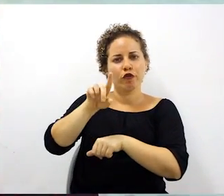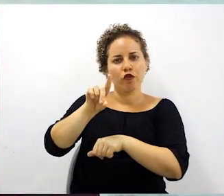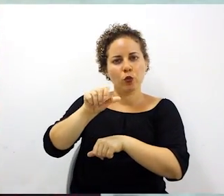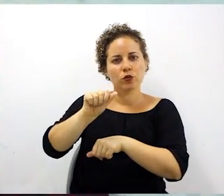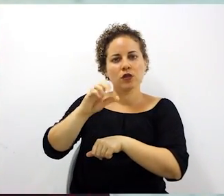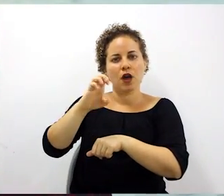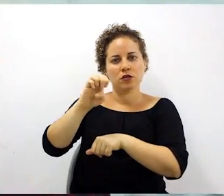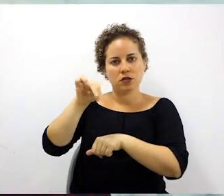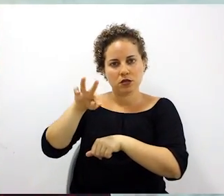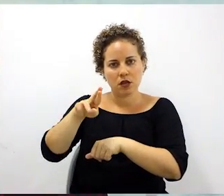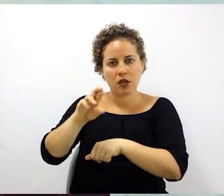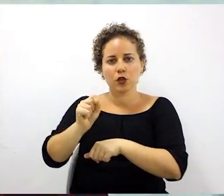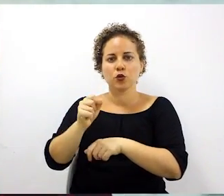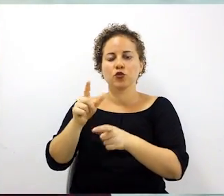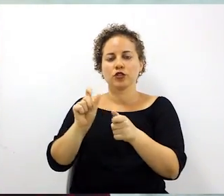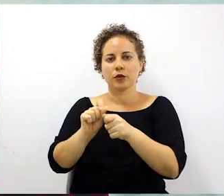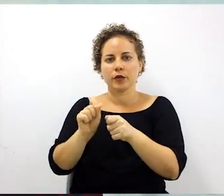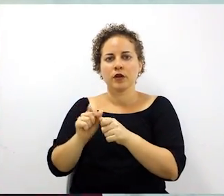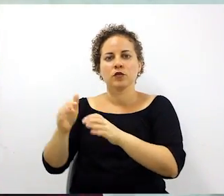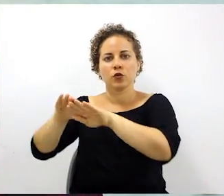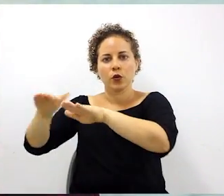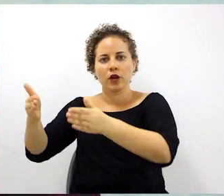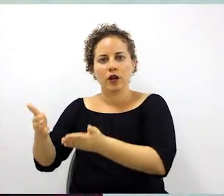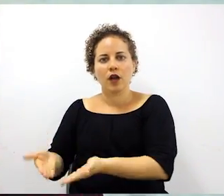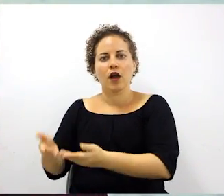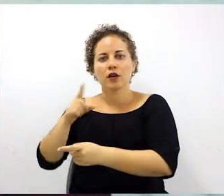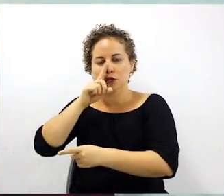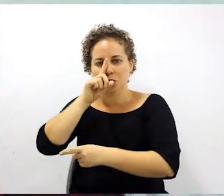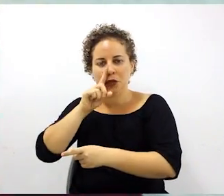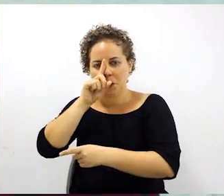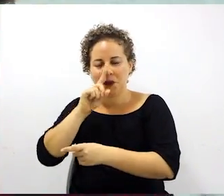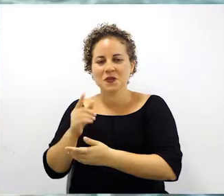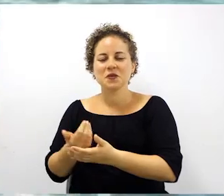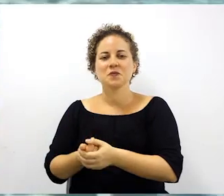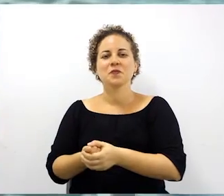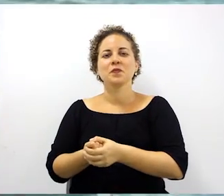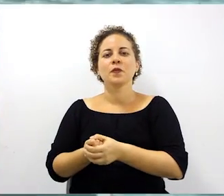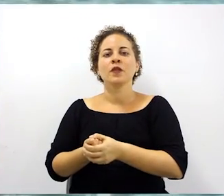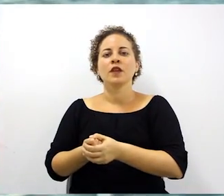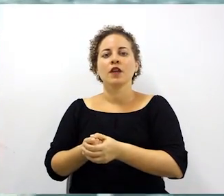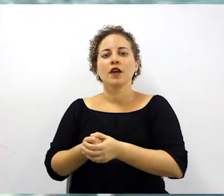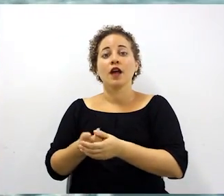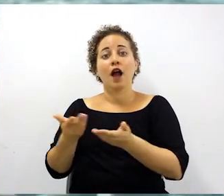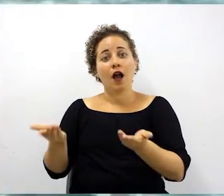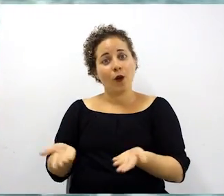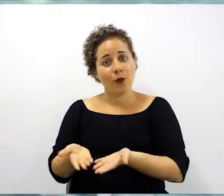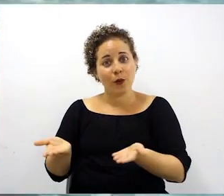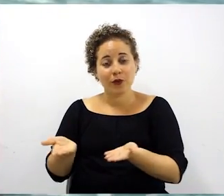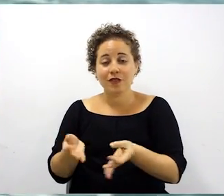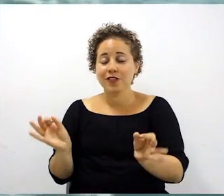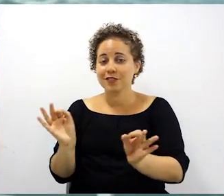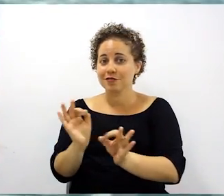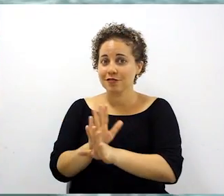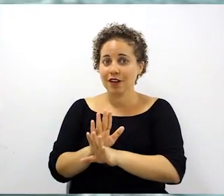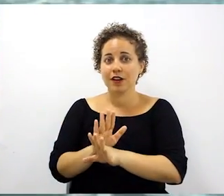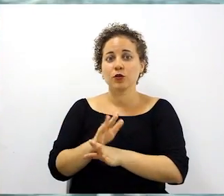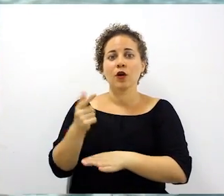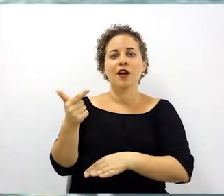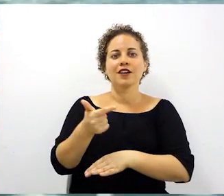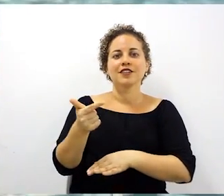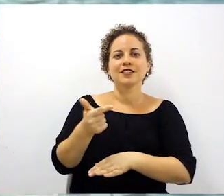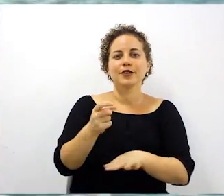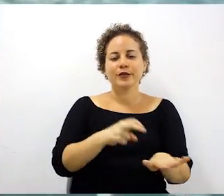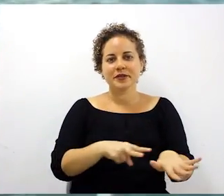fala sobre operações com cargas perigosas. Não deixem de assistir. Nós vamos encerrando aqui a nossa